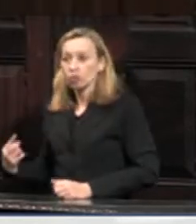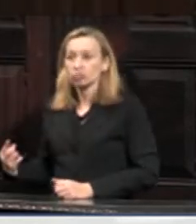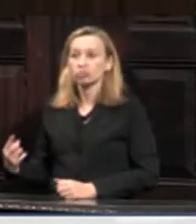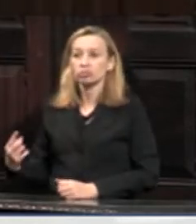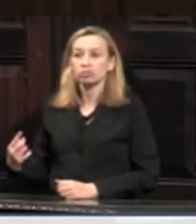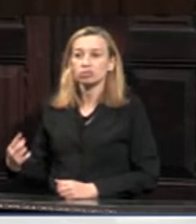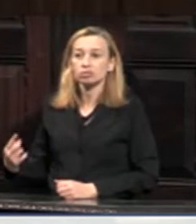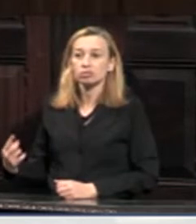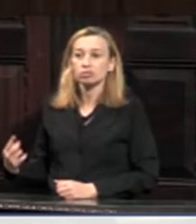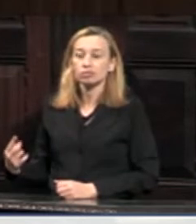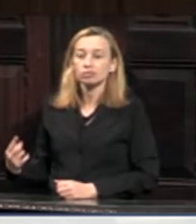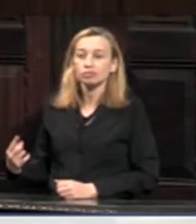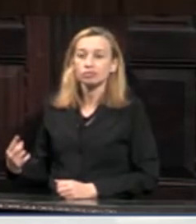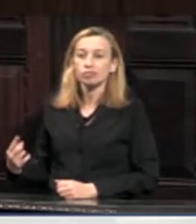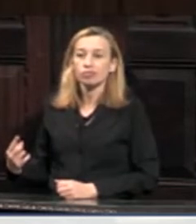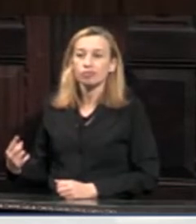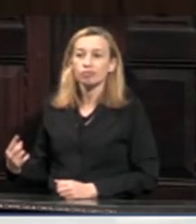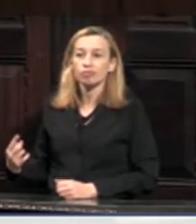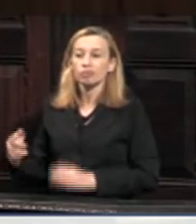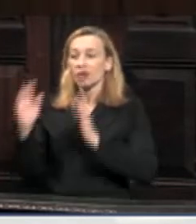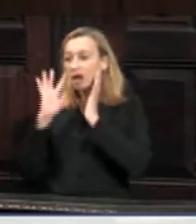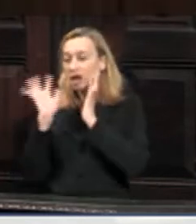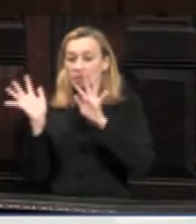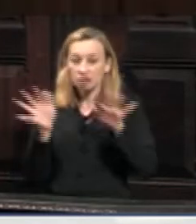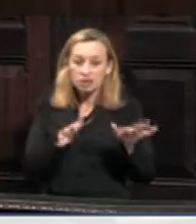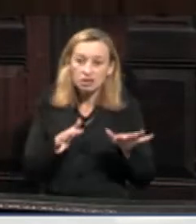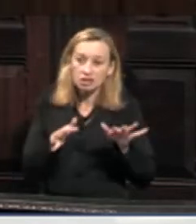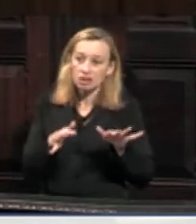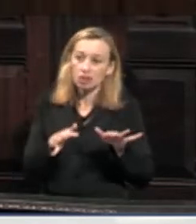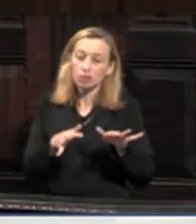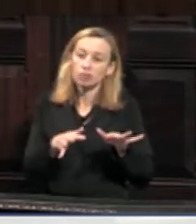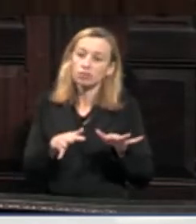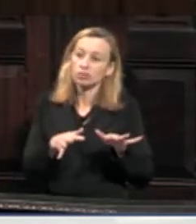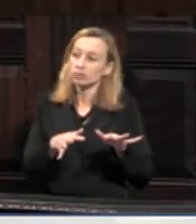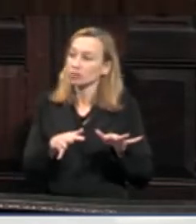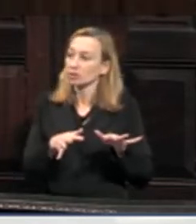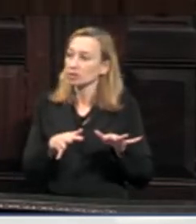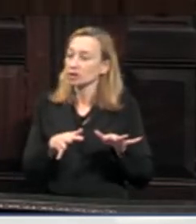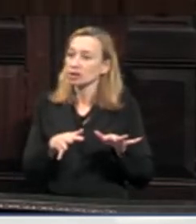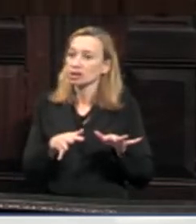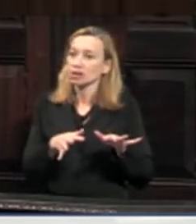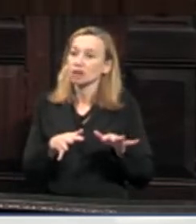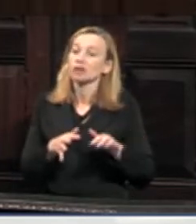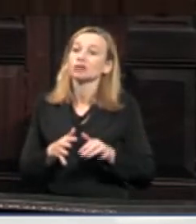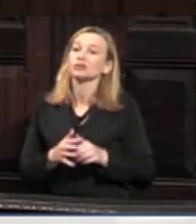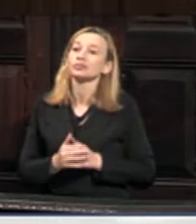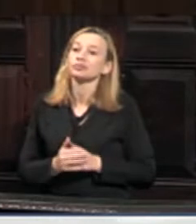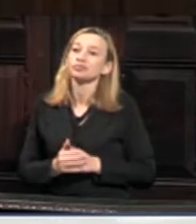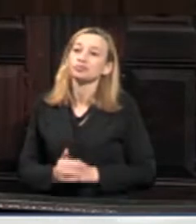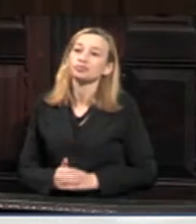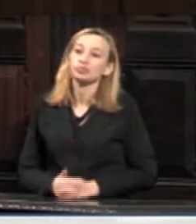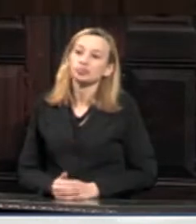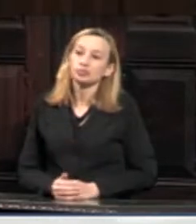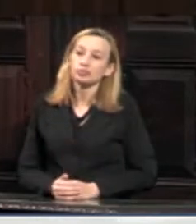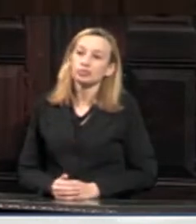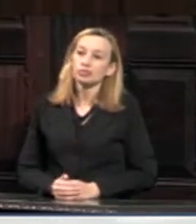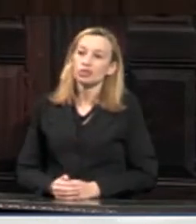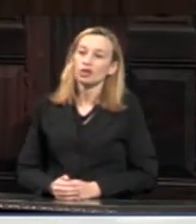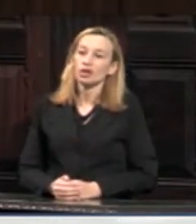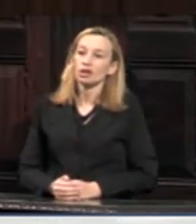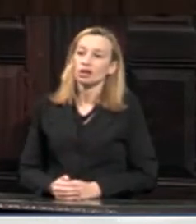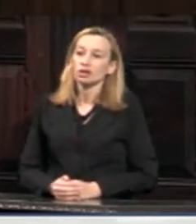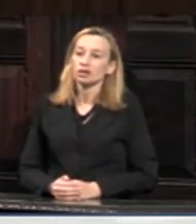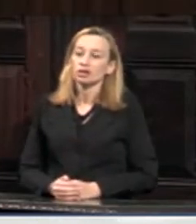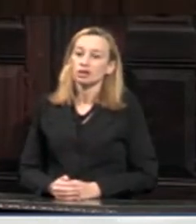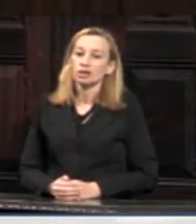outra rede seria a atenção secundária, né? essa rede primária, seria o encaminhamento para a